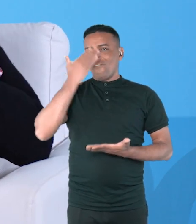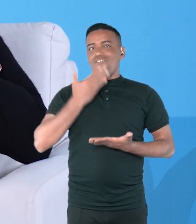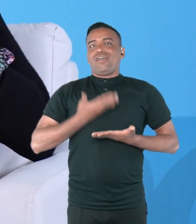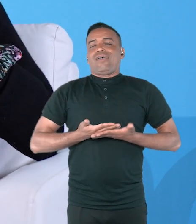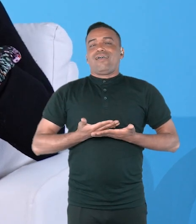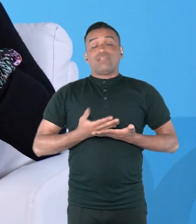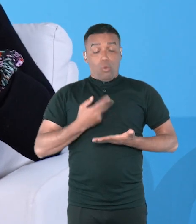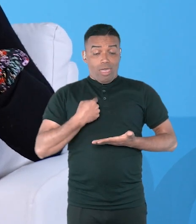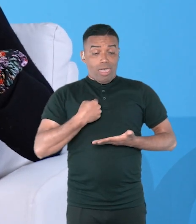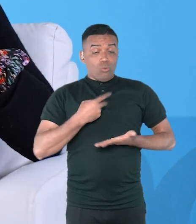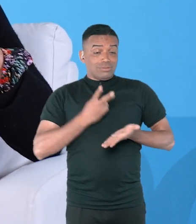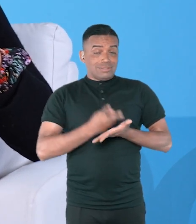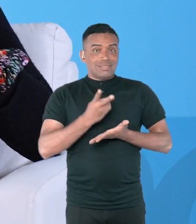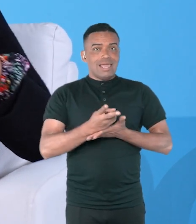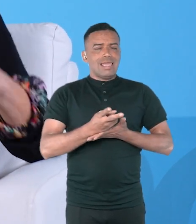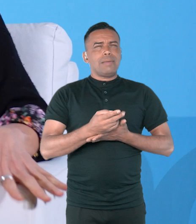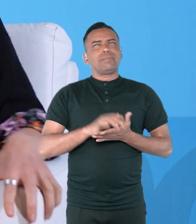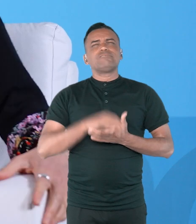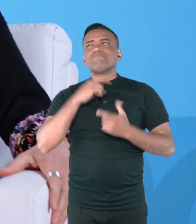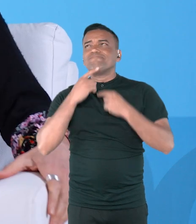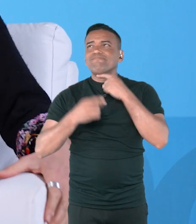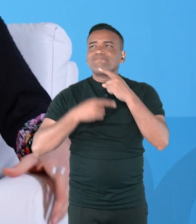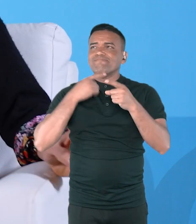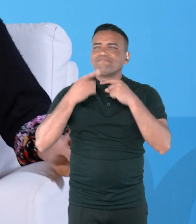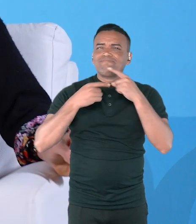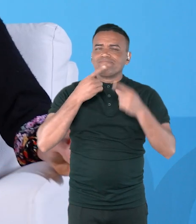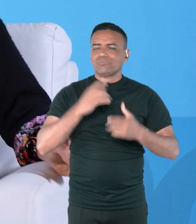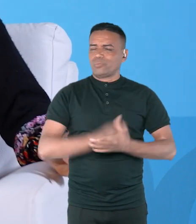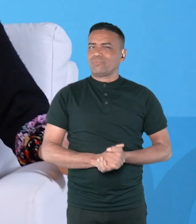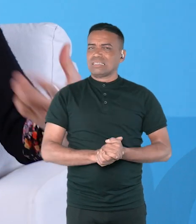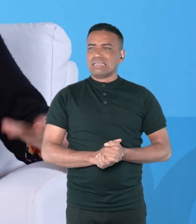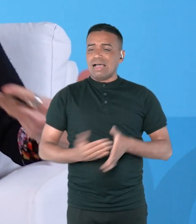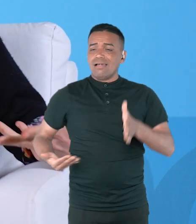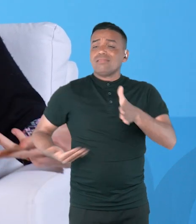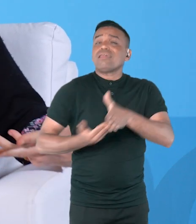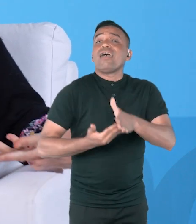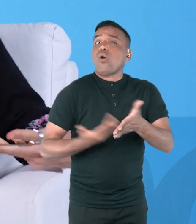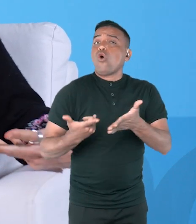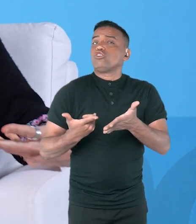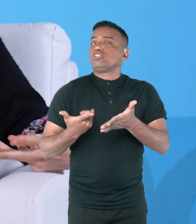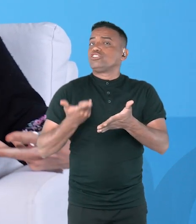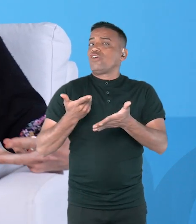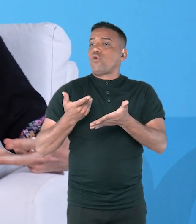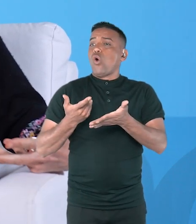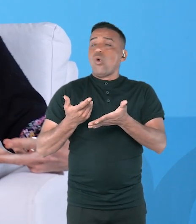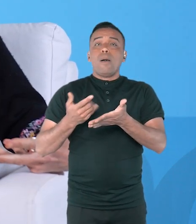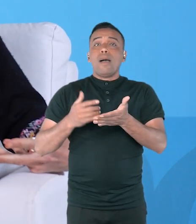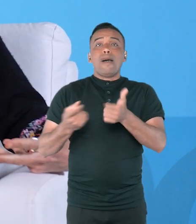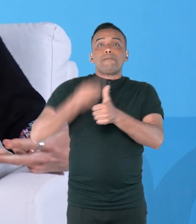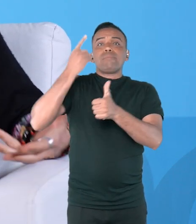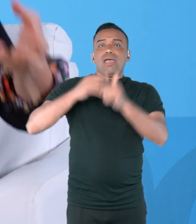Mas eu sempre, Denise, eu aqui, me perguntei até onde eu me